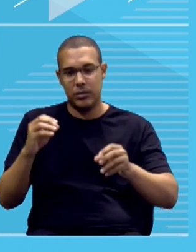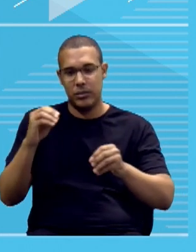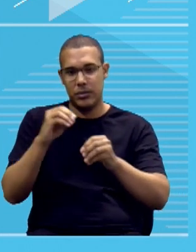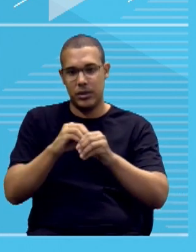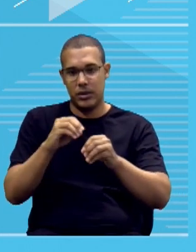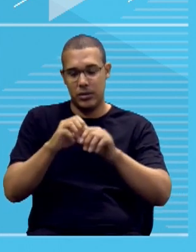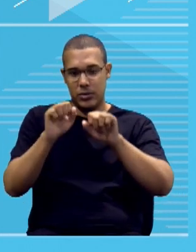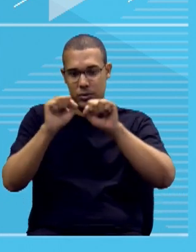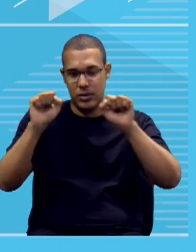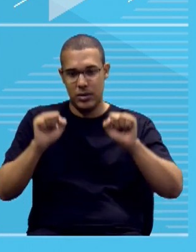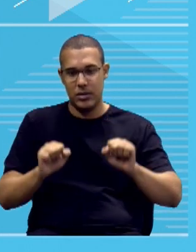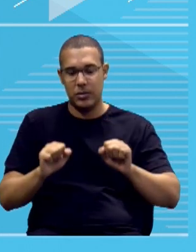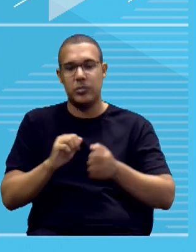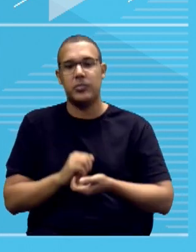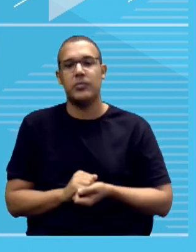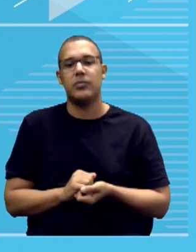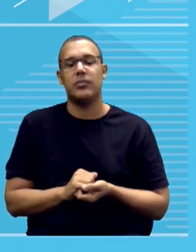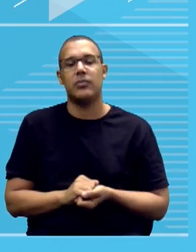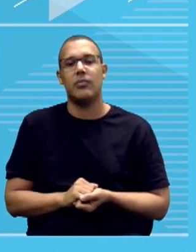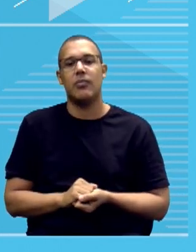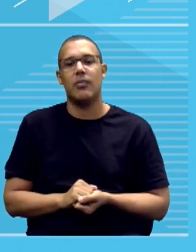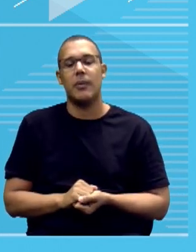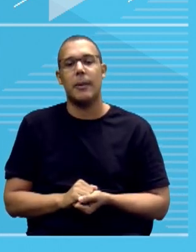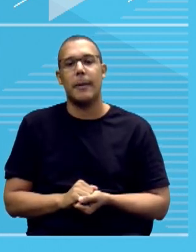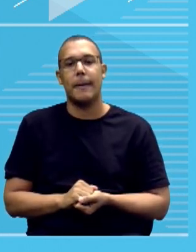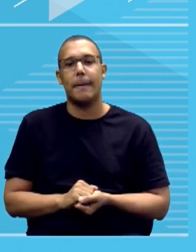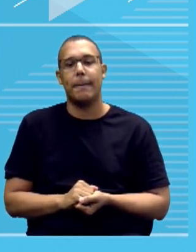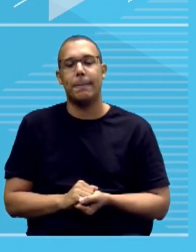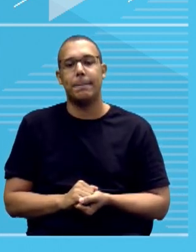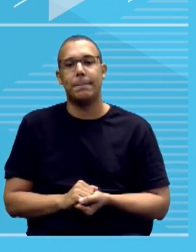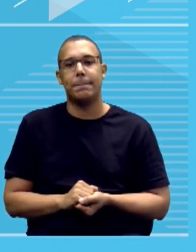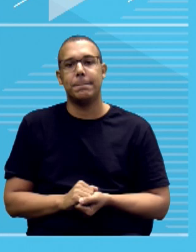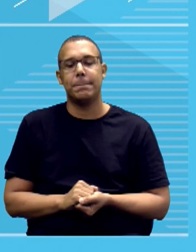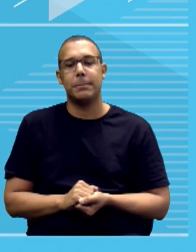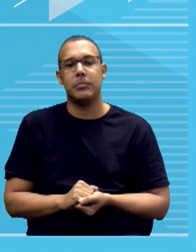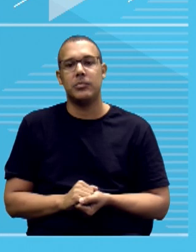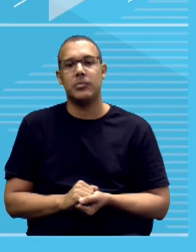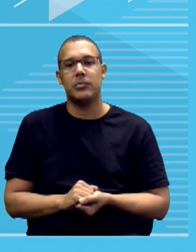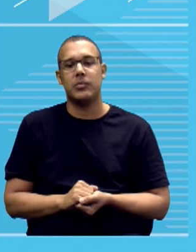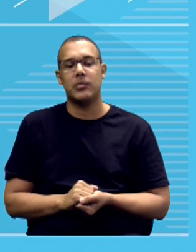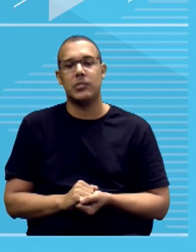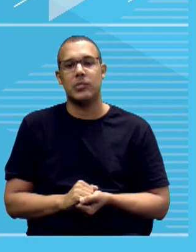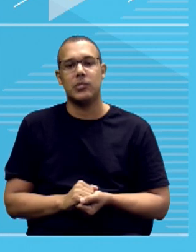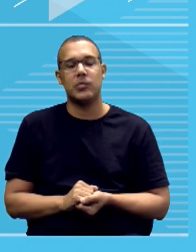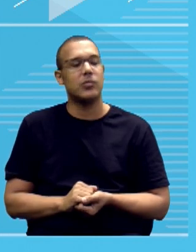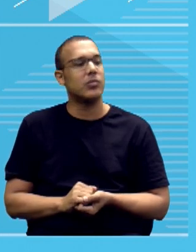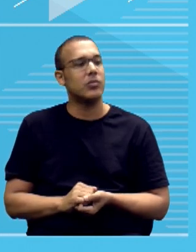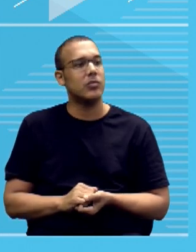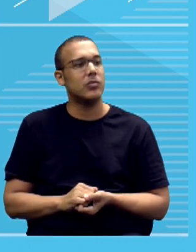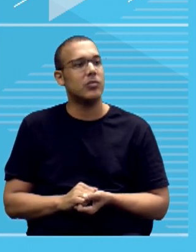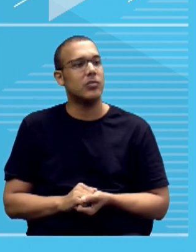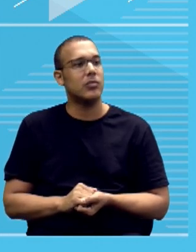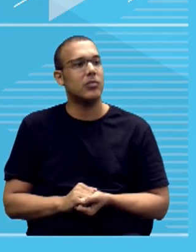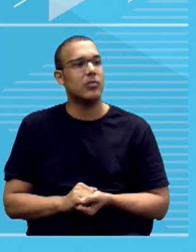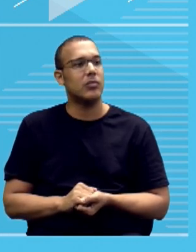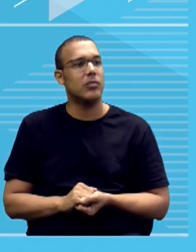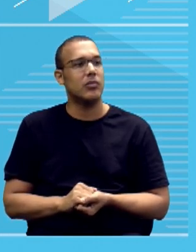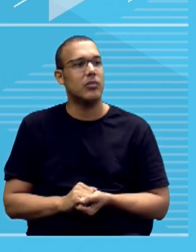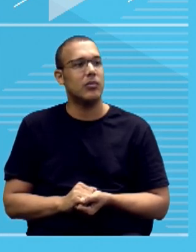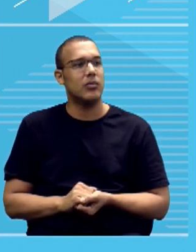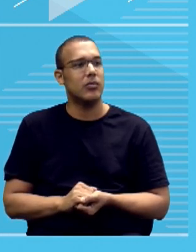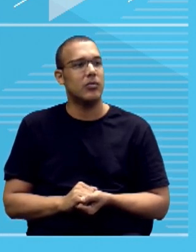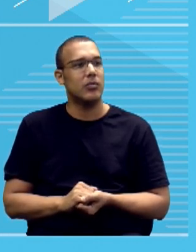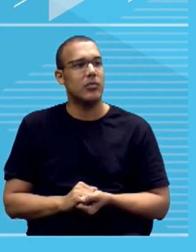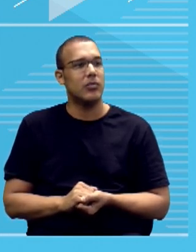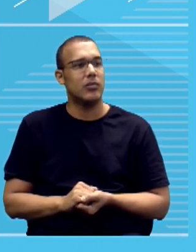do meu sistema. Beleza? Eu consigo achar essa corrente elétrica que vai passar por dentro do sistema. Quando eu faço